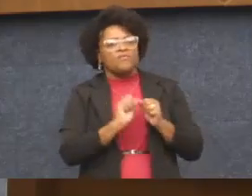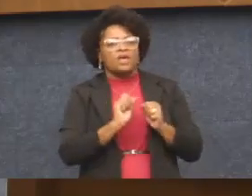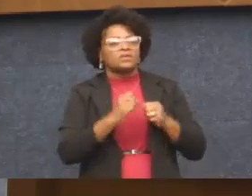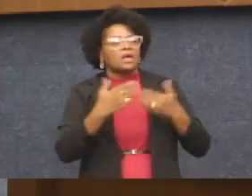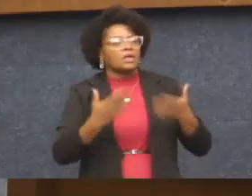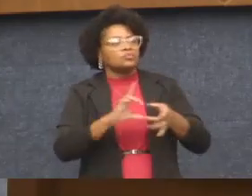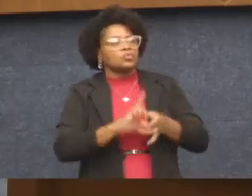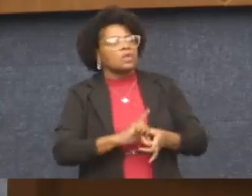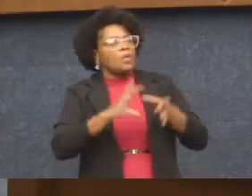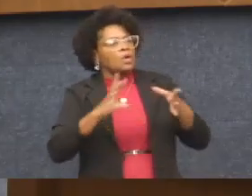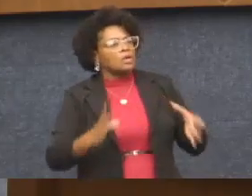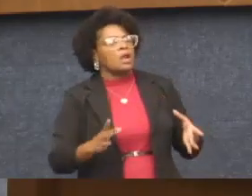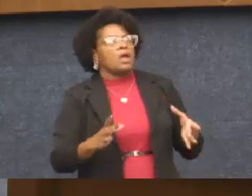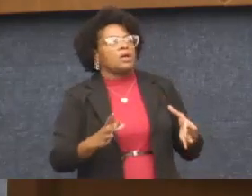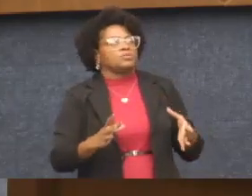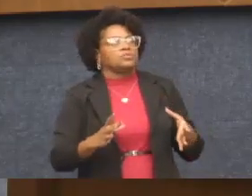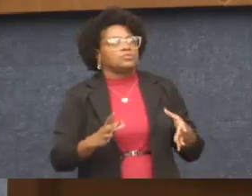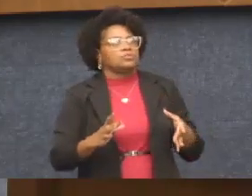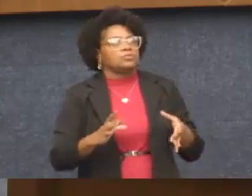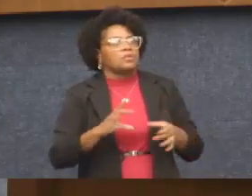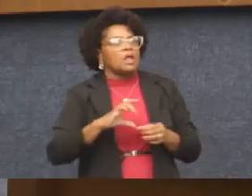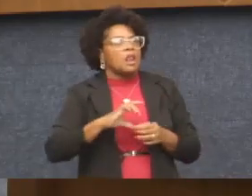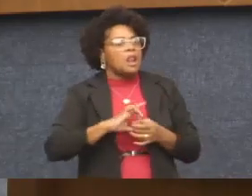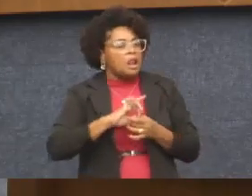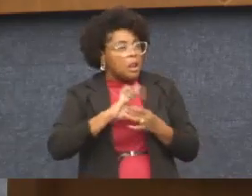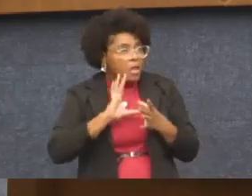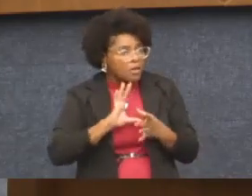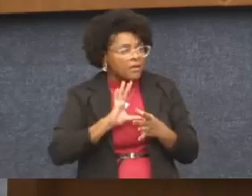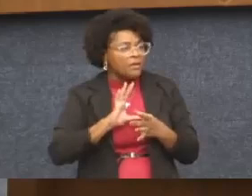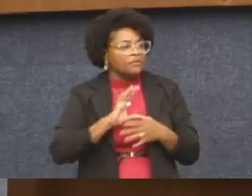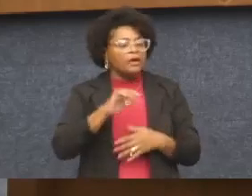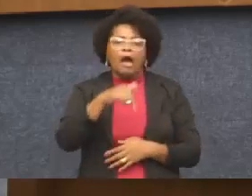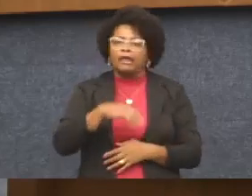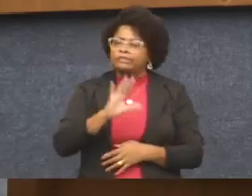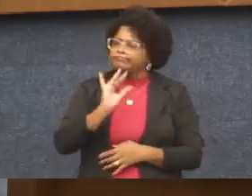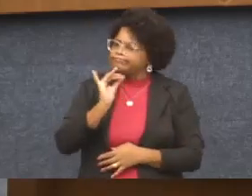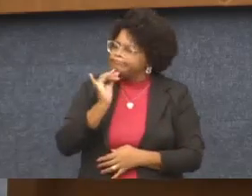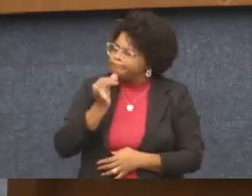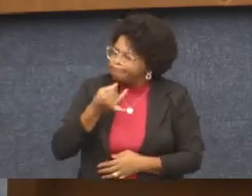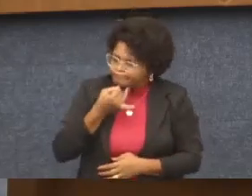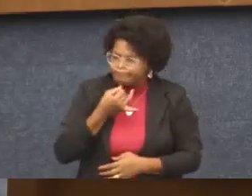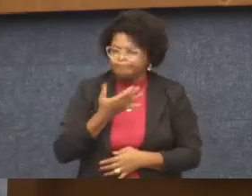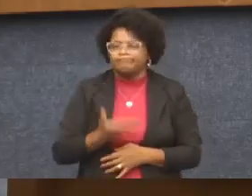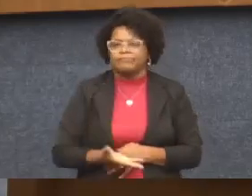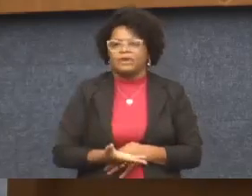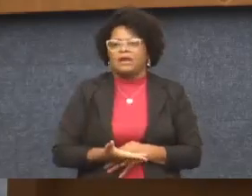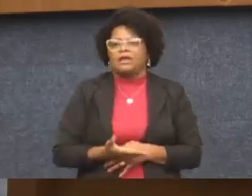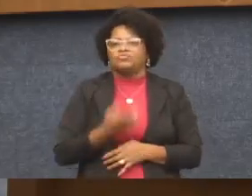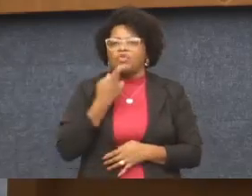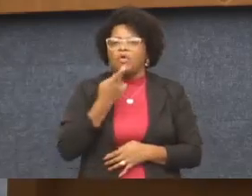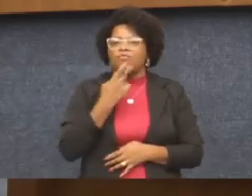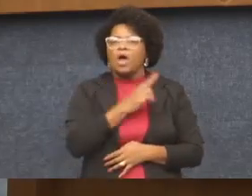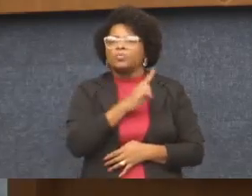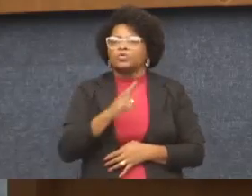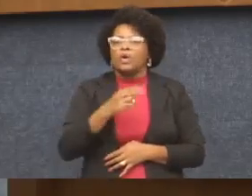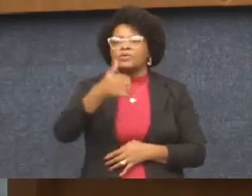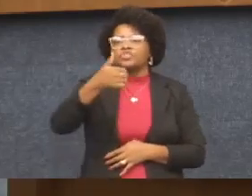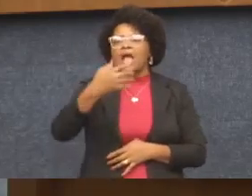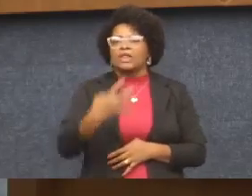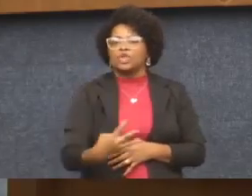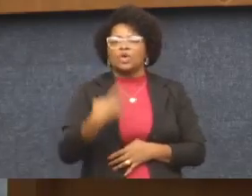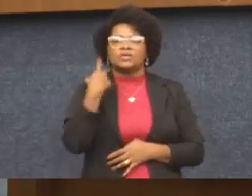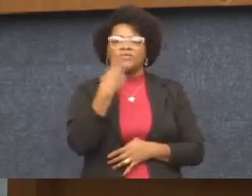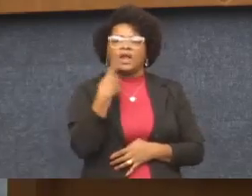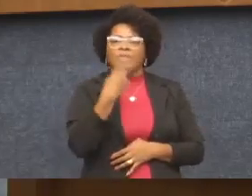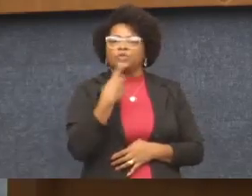democrática, harmônica e independente. Quero aqui lamentar, em nome de 14 vereadores que